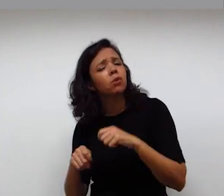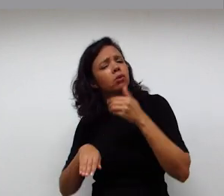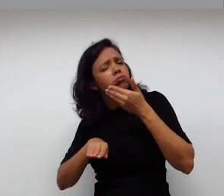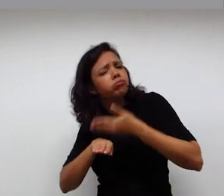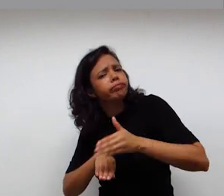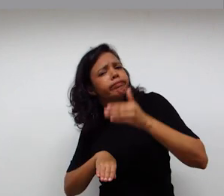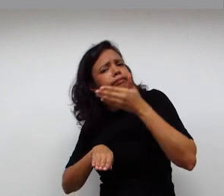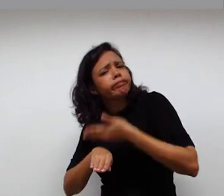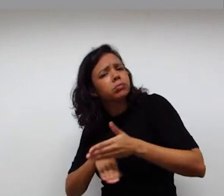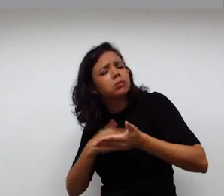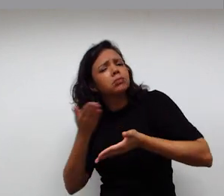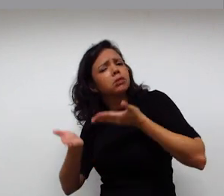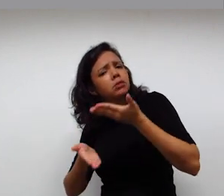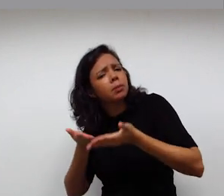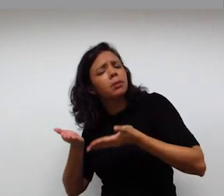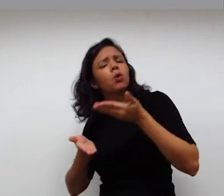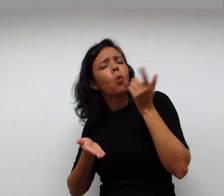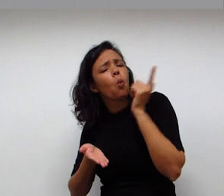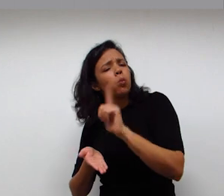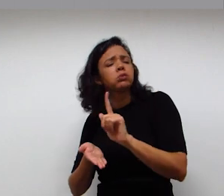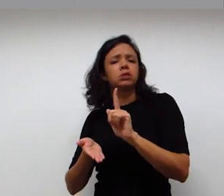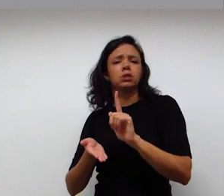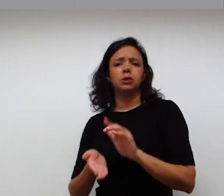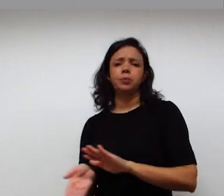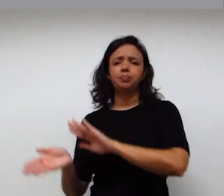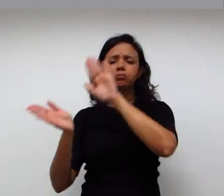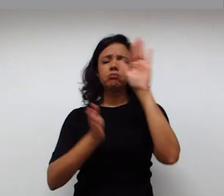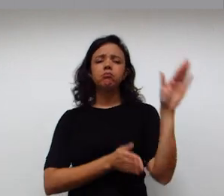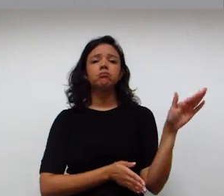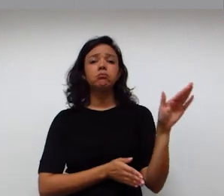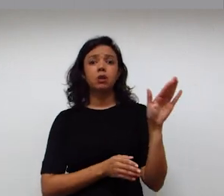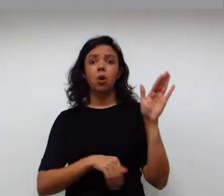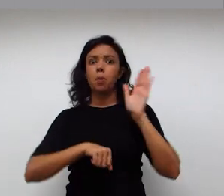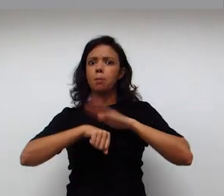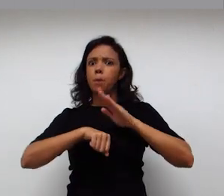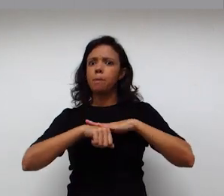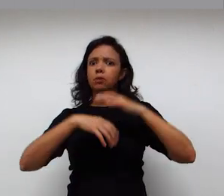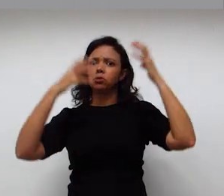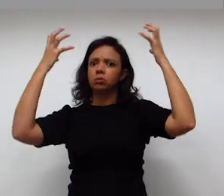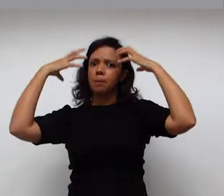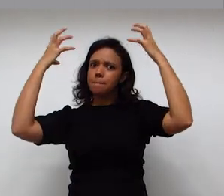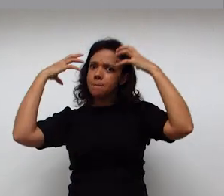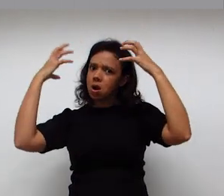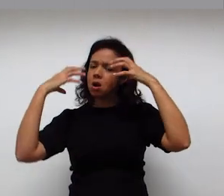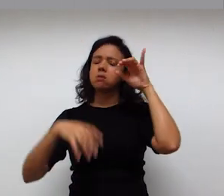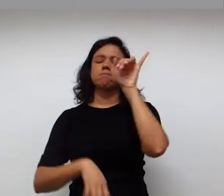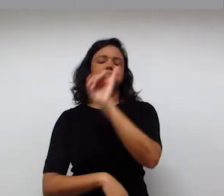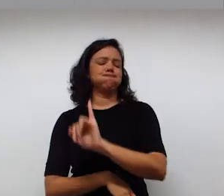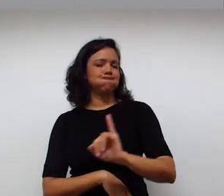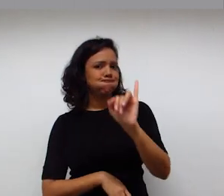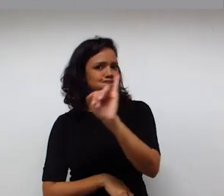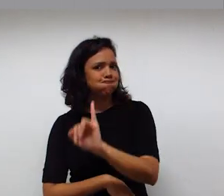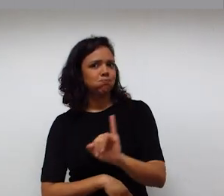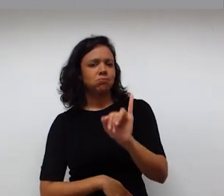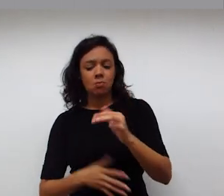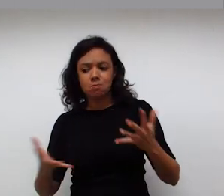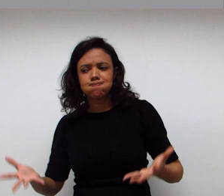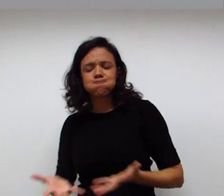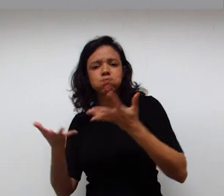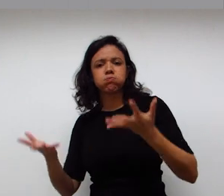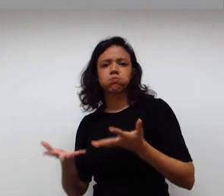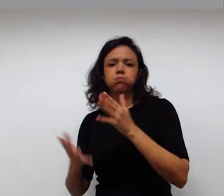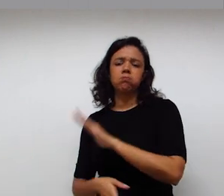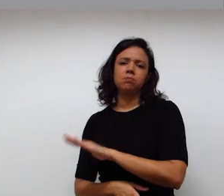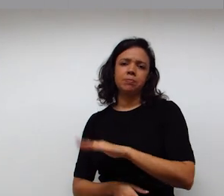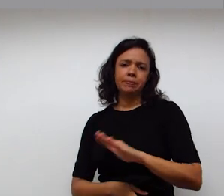habilidade. Outra atividade importante é a hora do banho. É um momento também muito importante para a estimulação. E como é que pode ser